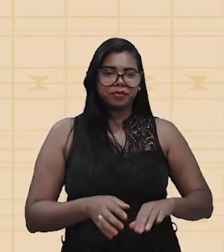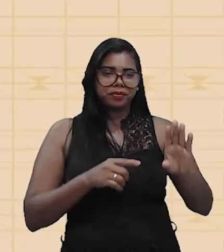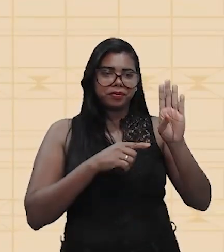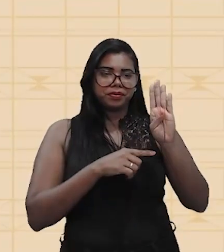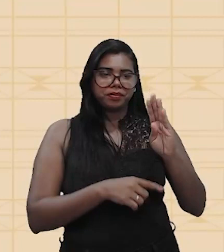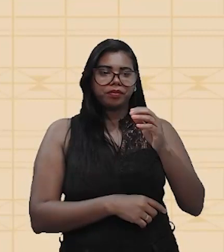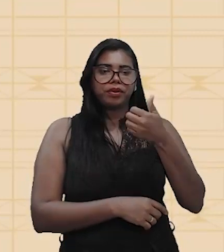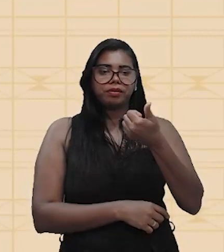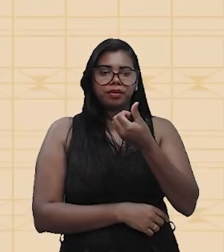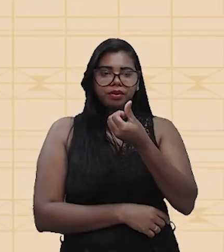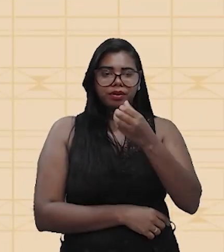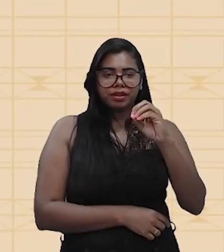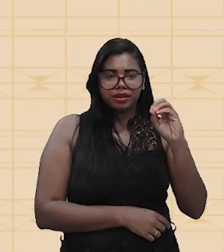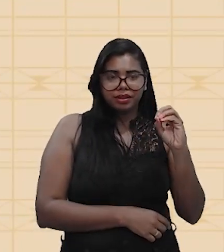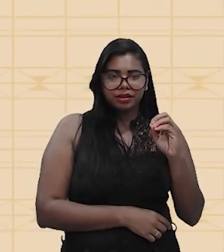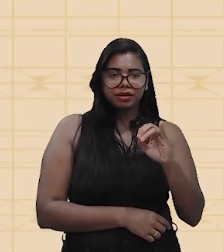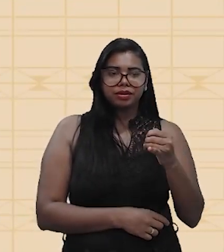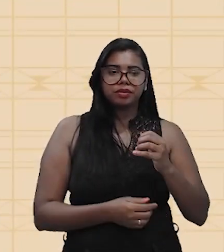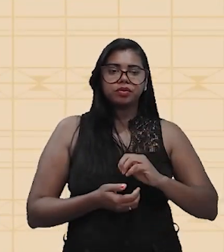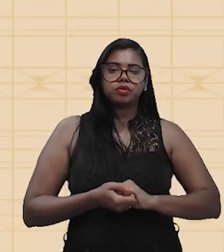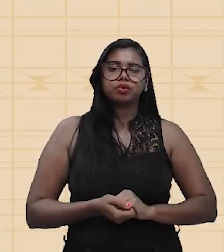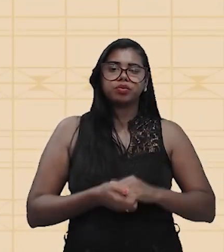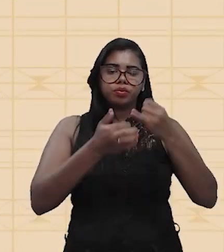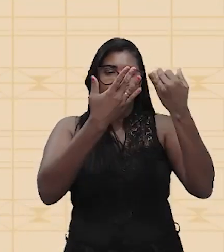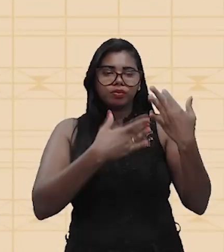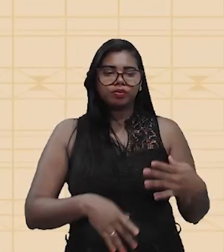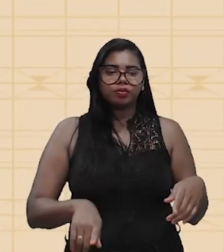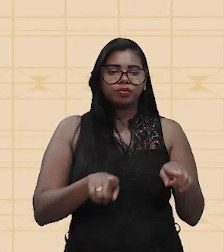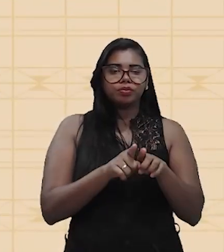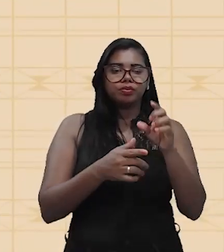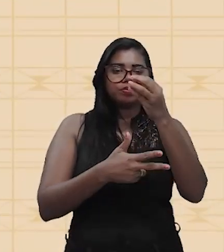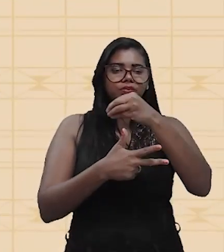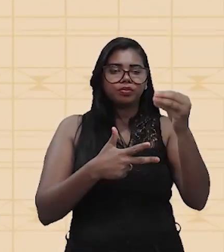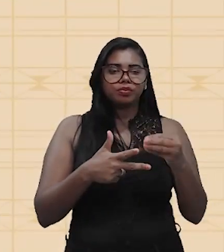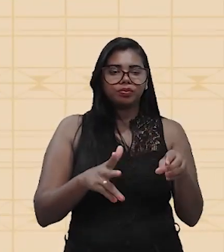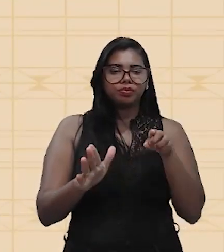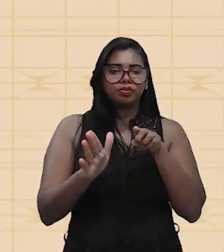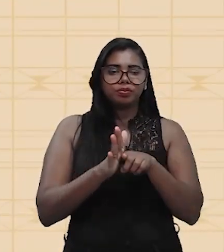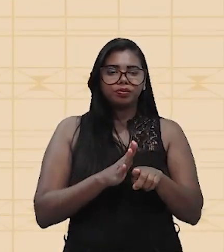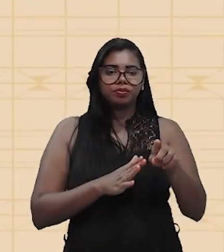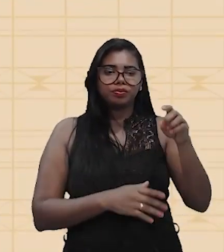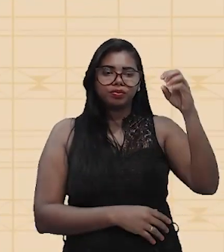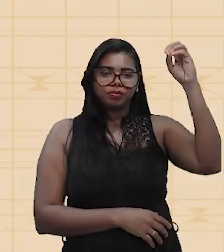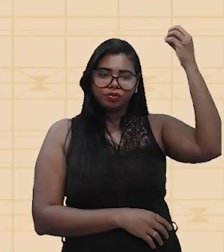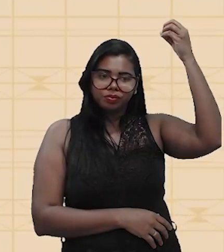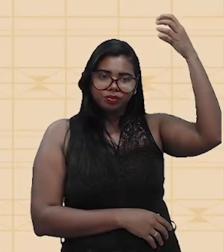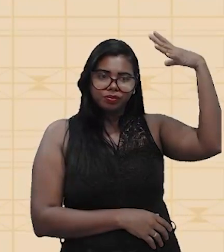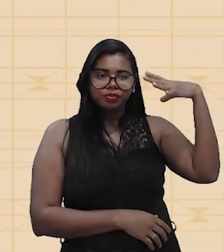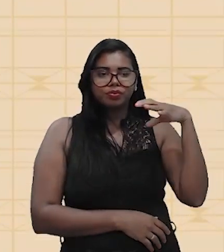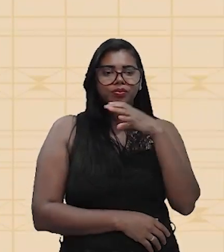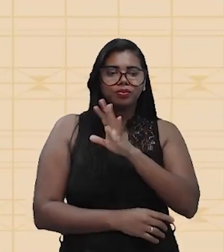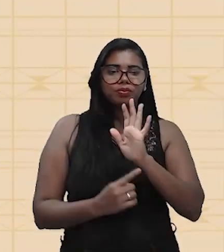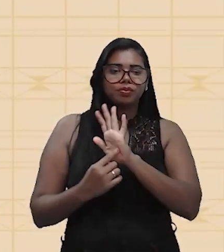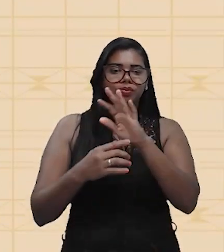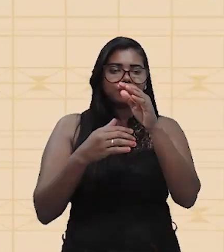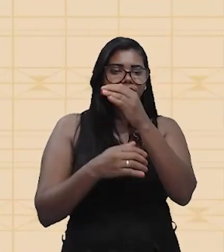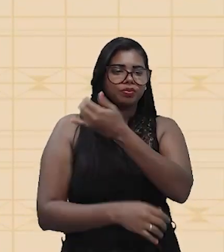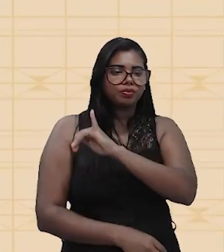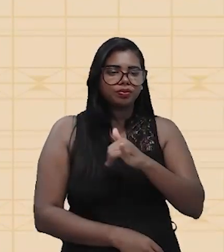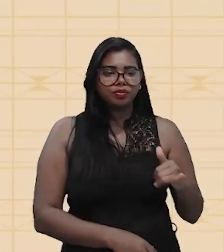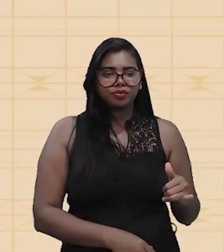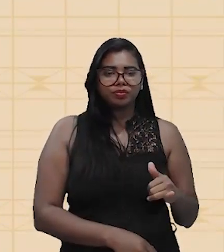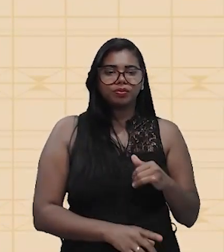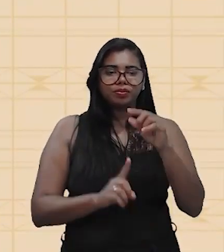joules. Veja que nessa questão ele fala agora, uma questão do Enem, que o chuveiro elétrico é um dispositivo capaz de transformar energia elétrica em energia térmica,